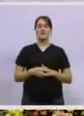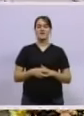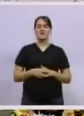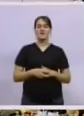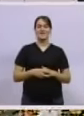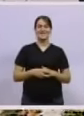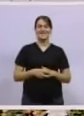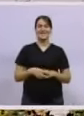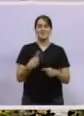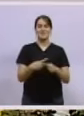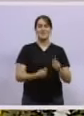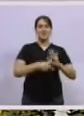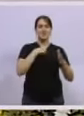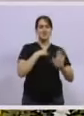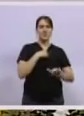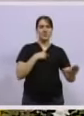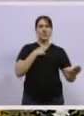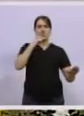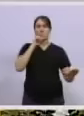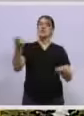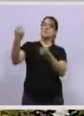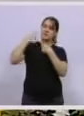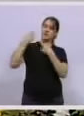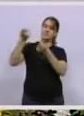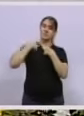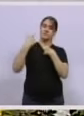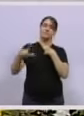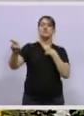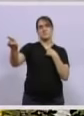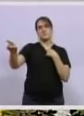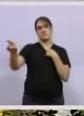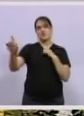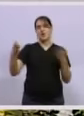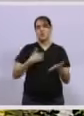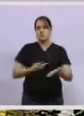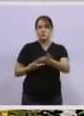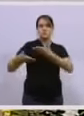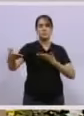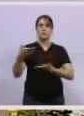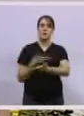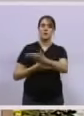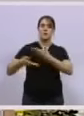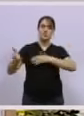para compensar, os sorvetes que ela me deu e que ficou sem. Isso não é lindo, gente?